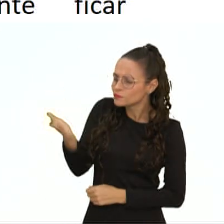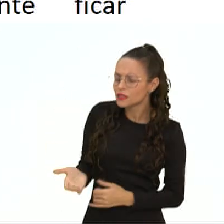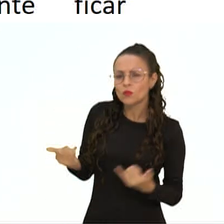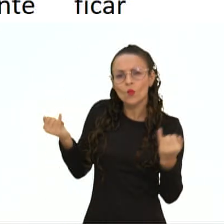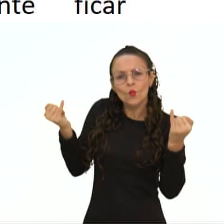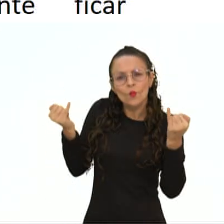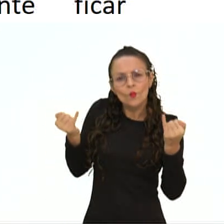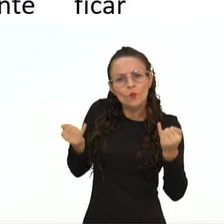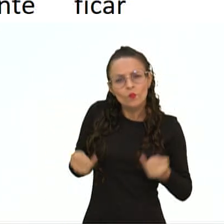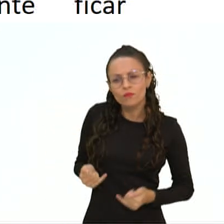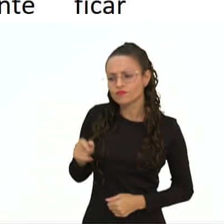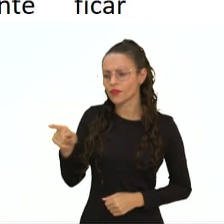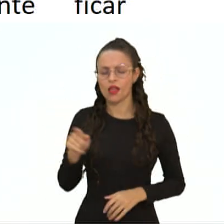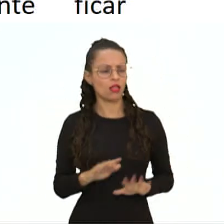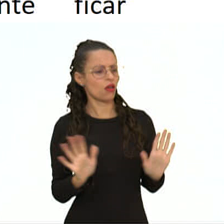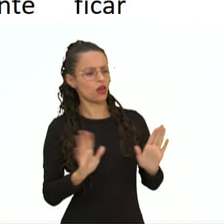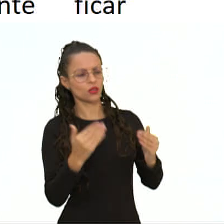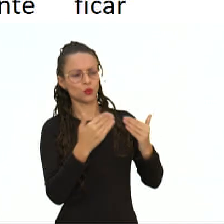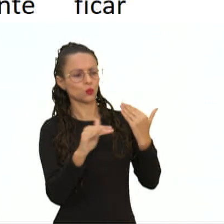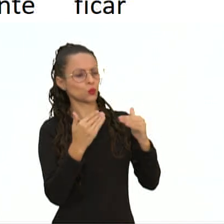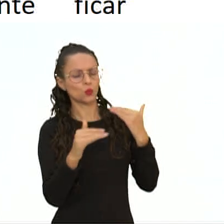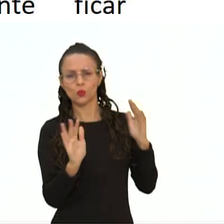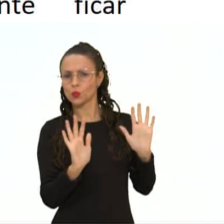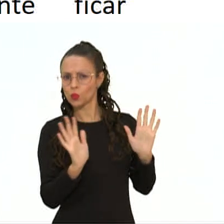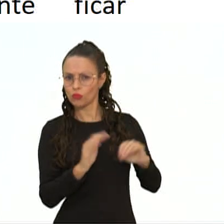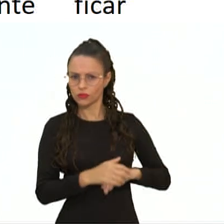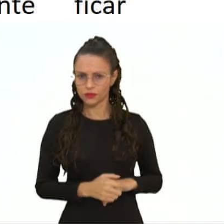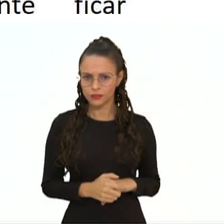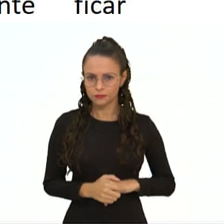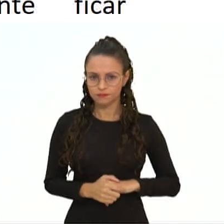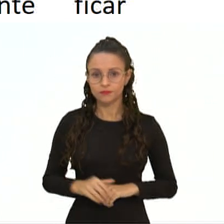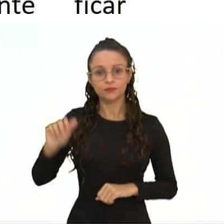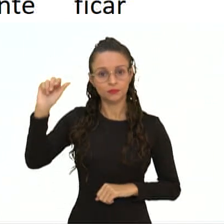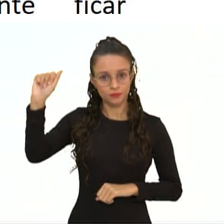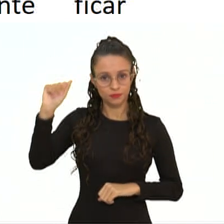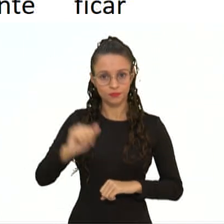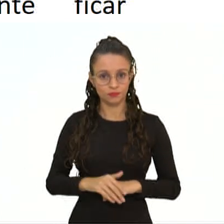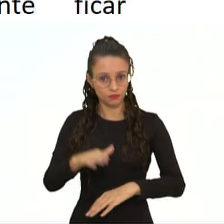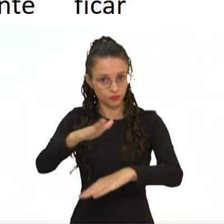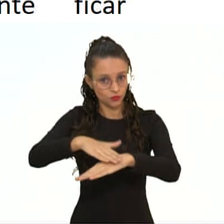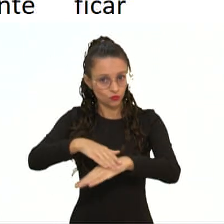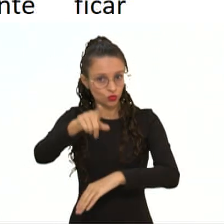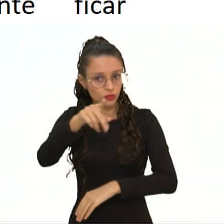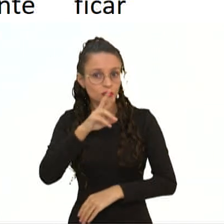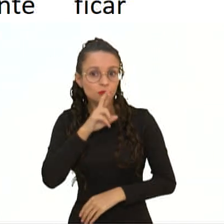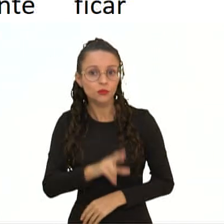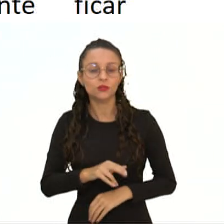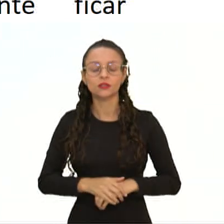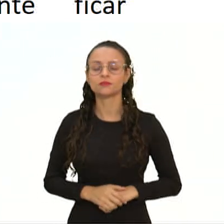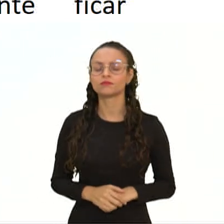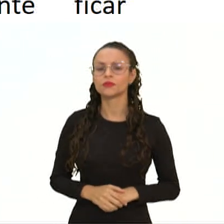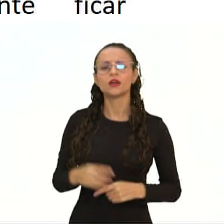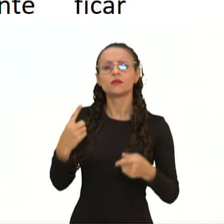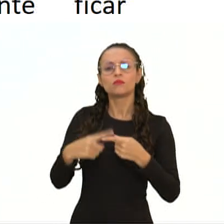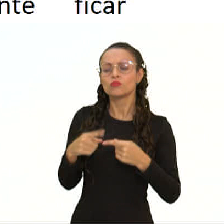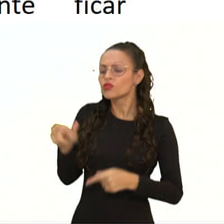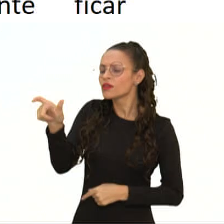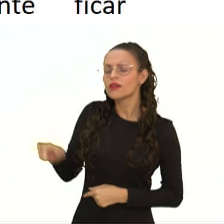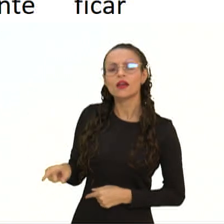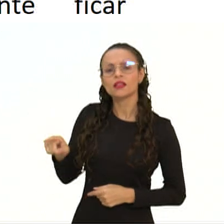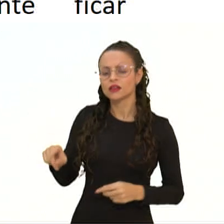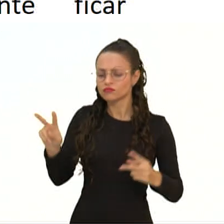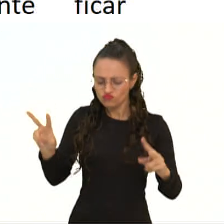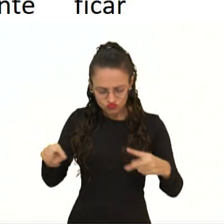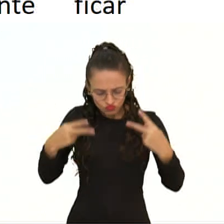ela está muito magra mas ela discorda deles a alternativa para você responder aí porque a ana